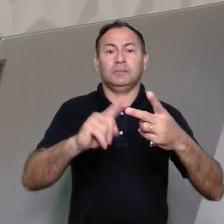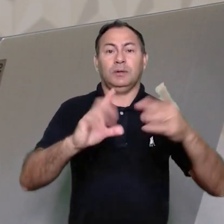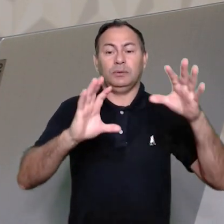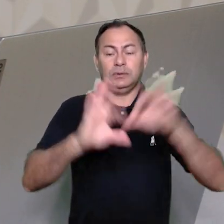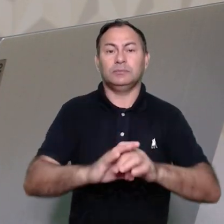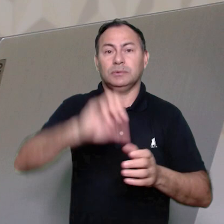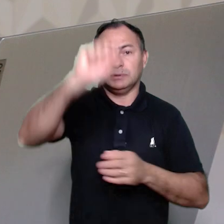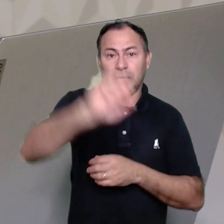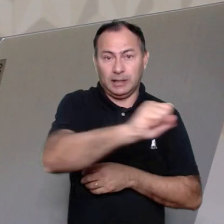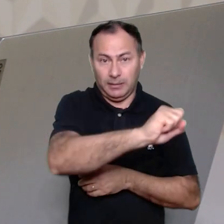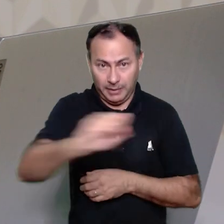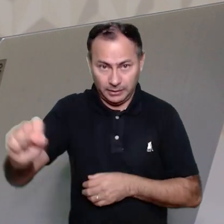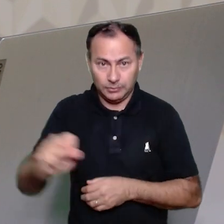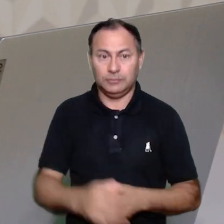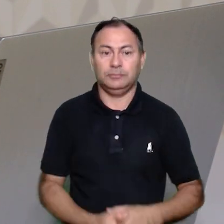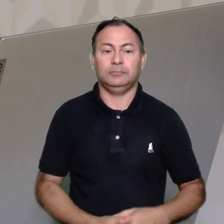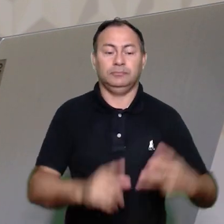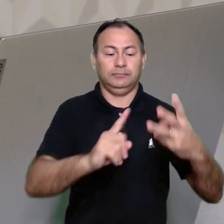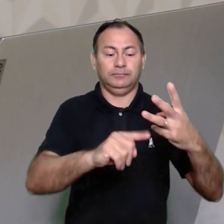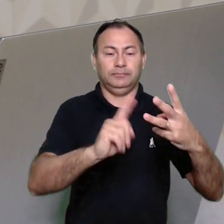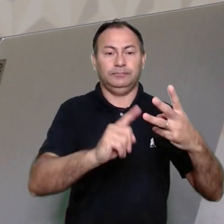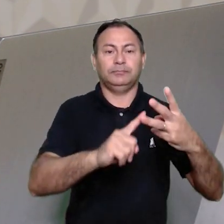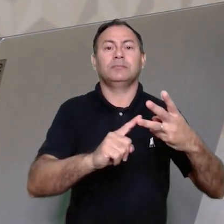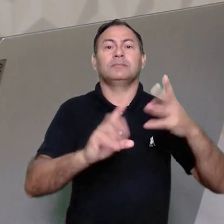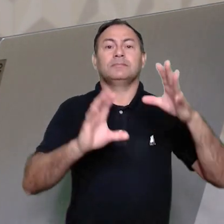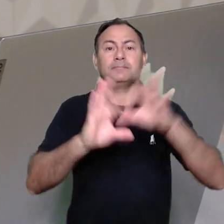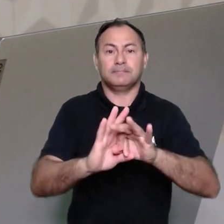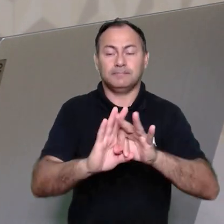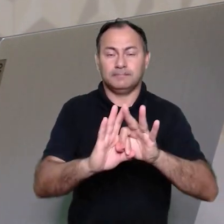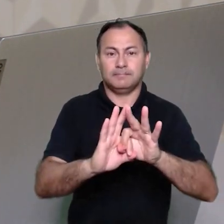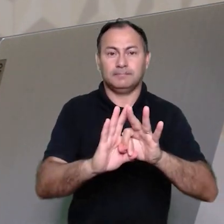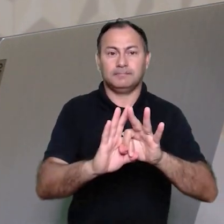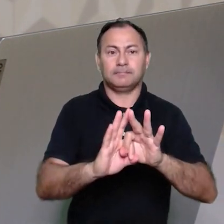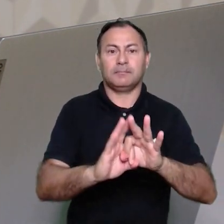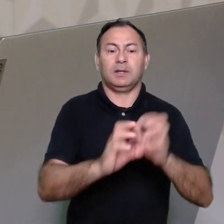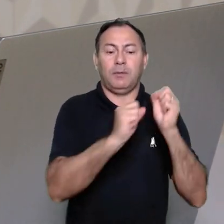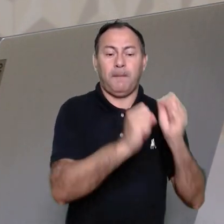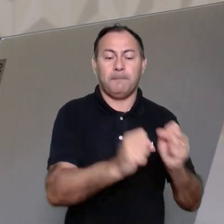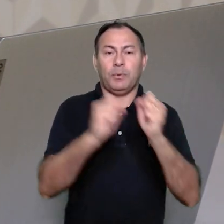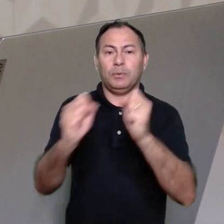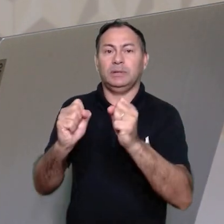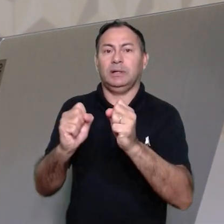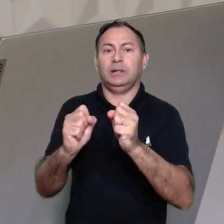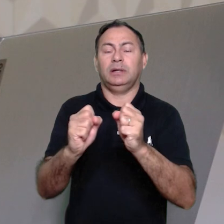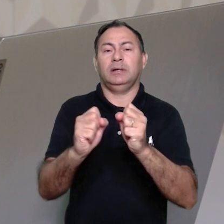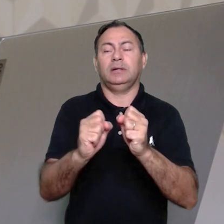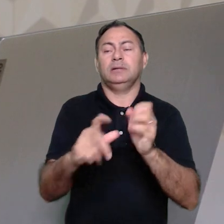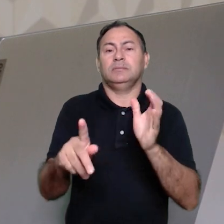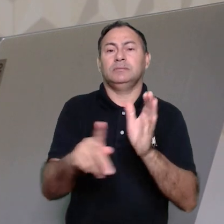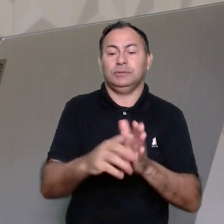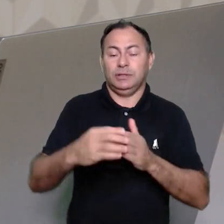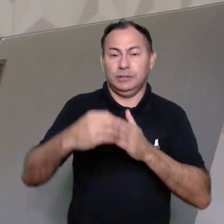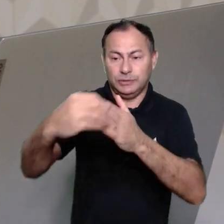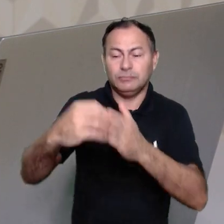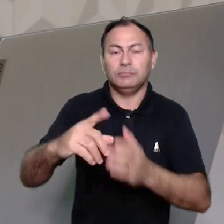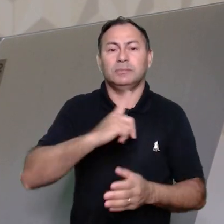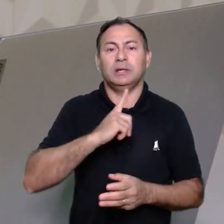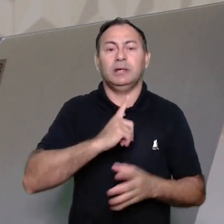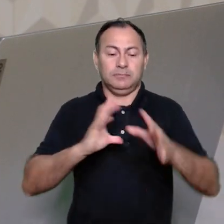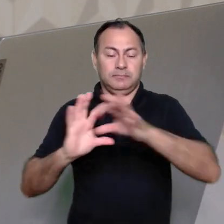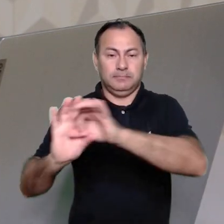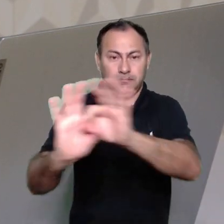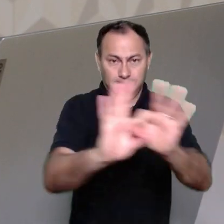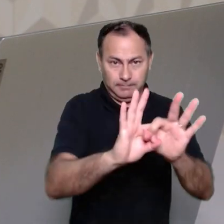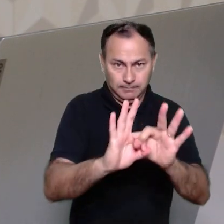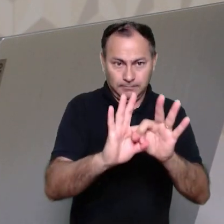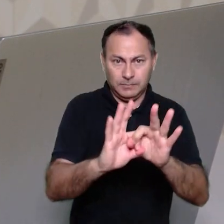unidade nos sacramentos e unidade no poder de regime. Ou seja, ter essa